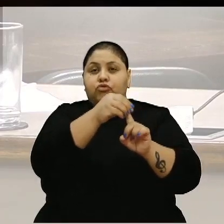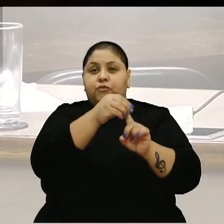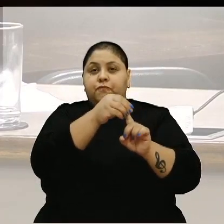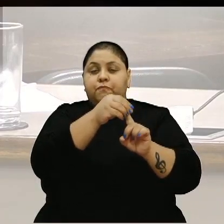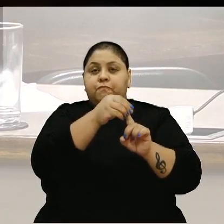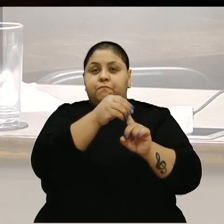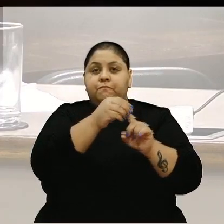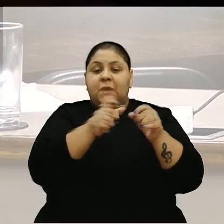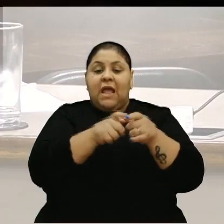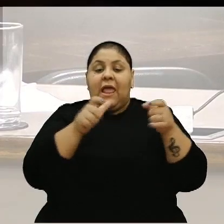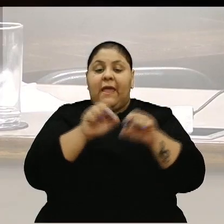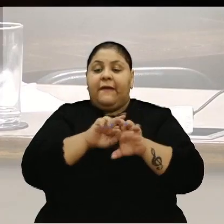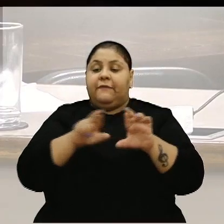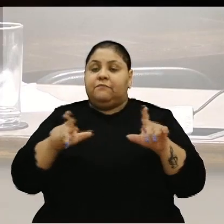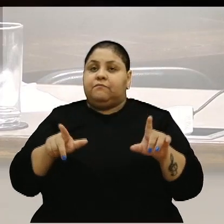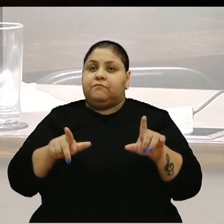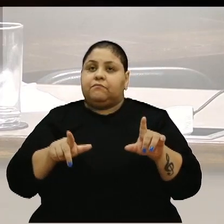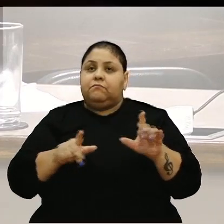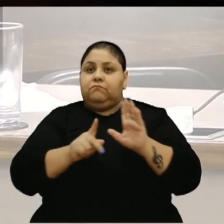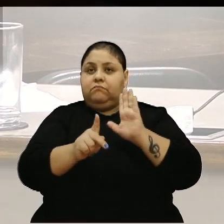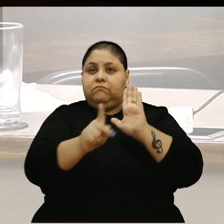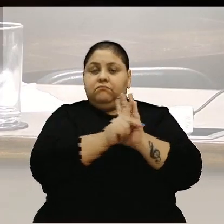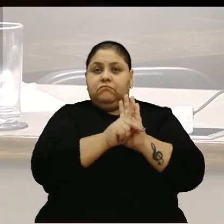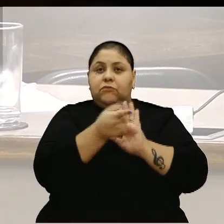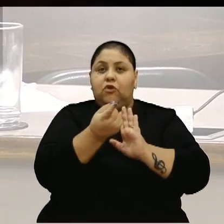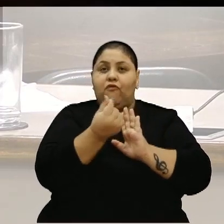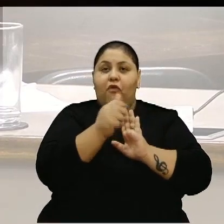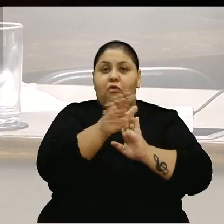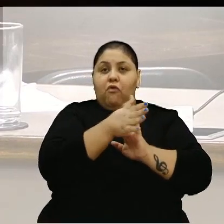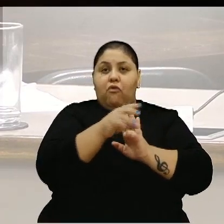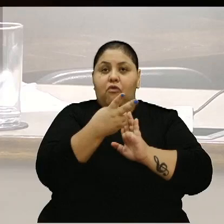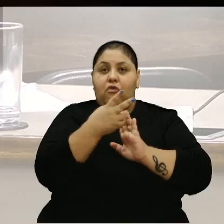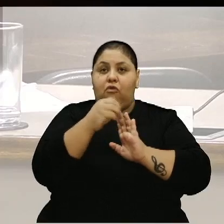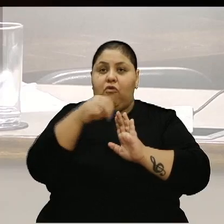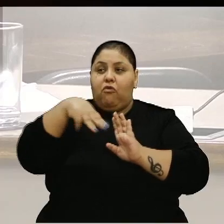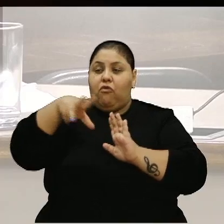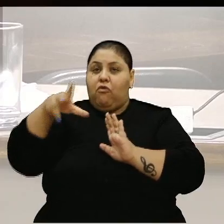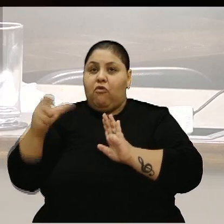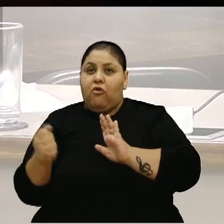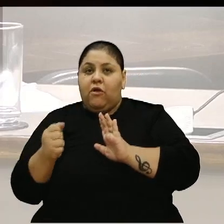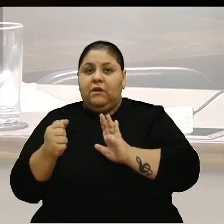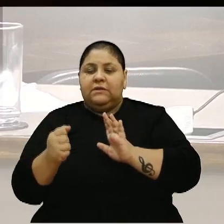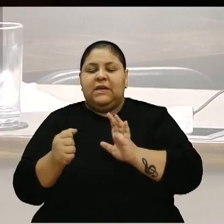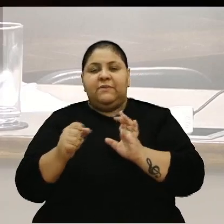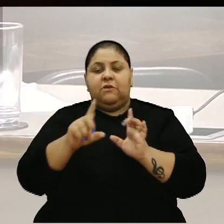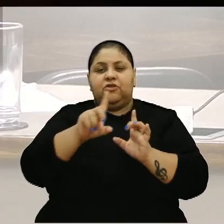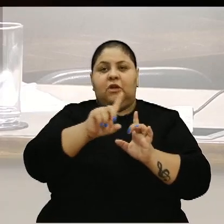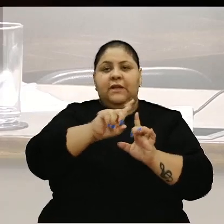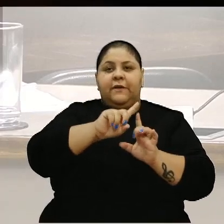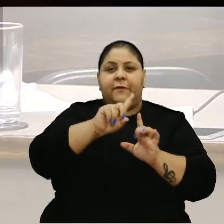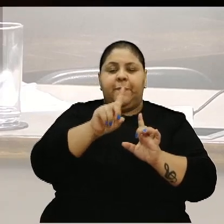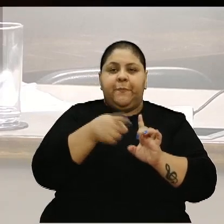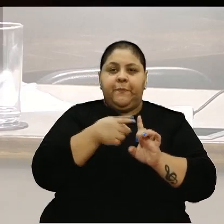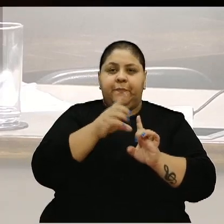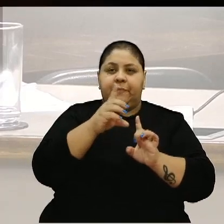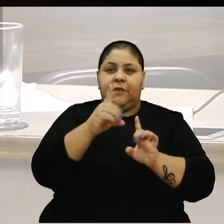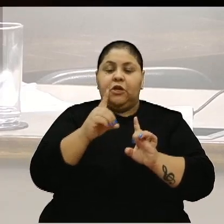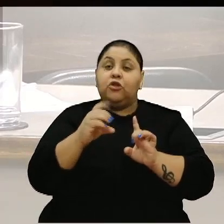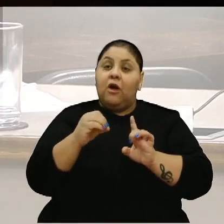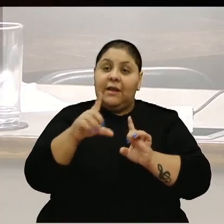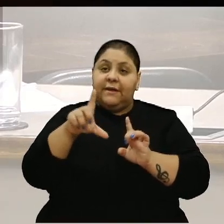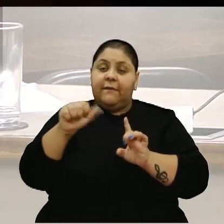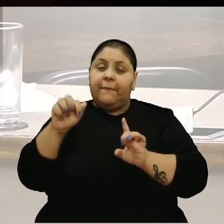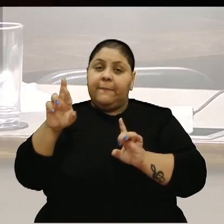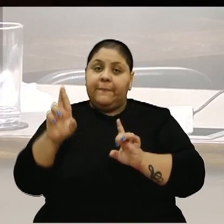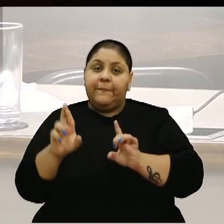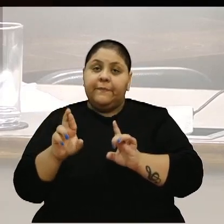A grande diferença está entre os projetos, é o valor estimado: 20 milhões de dólares para os projetos canadense e 270 milhões para o